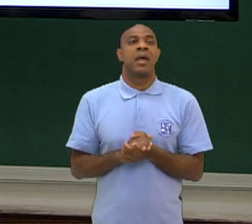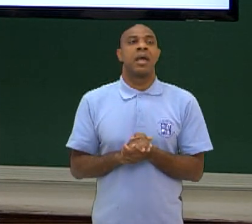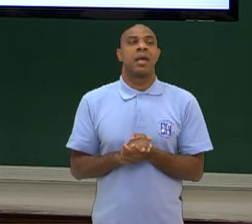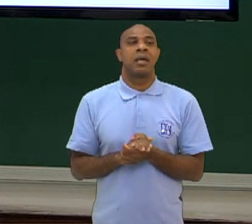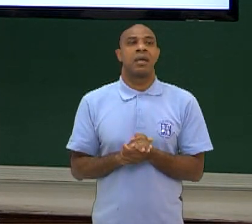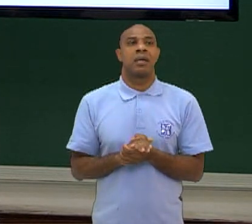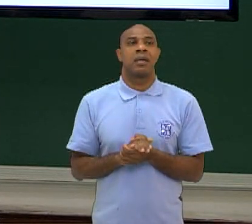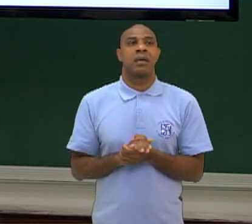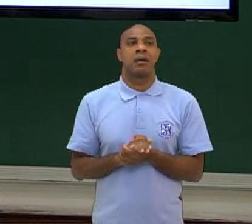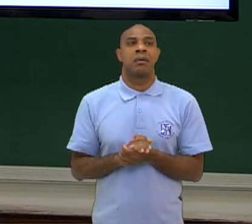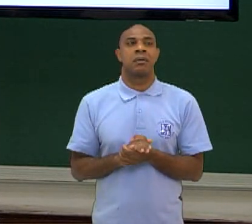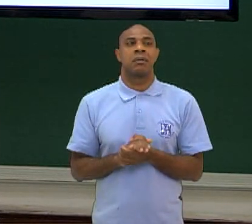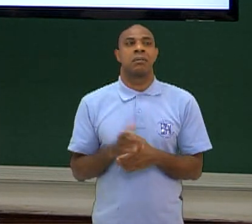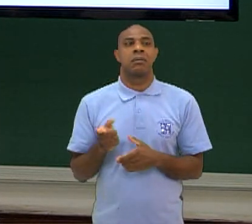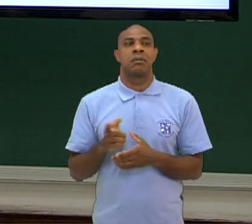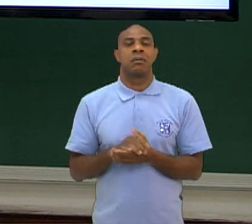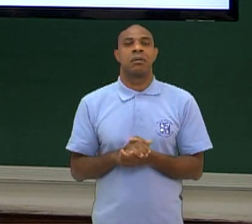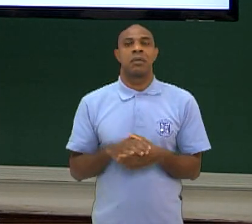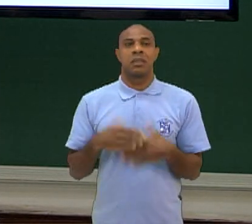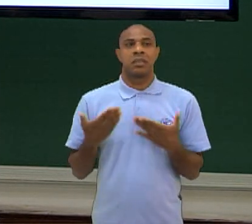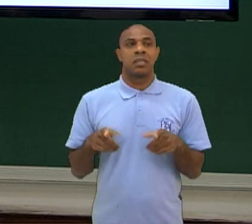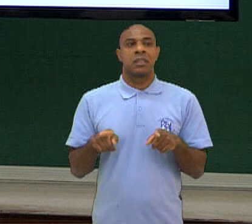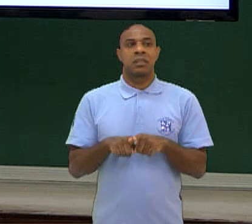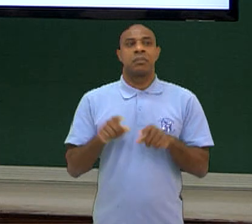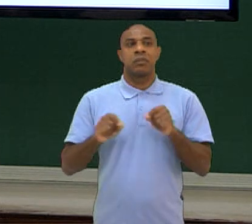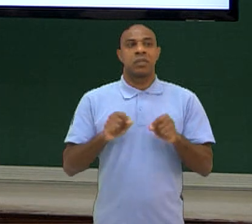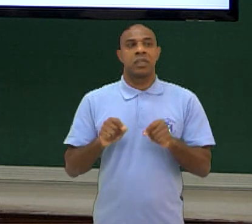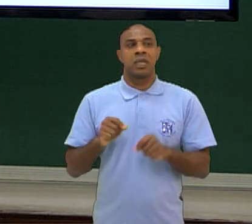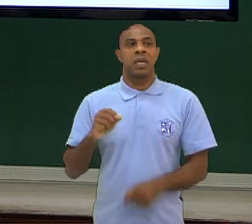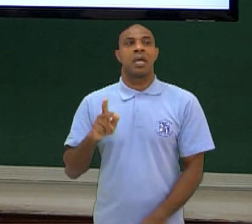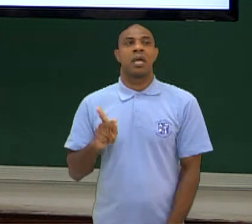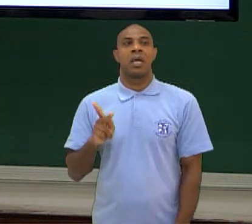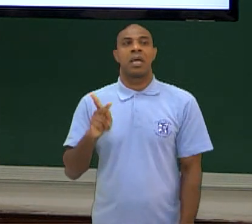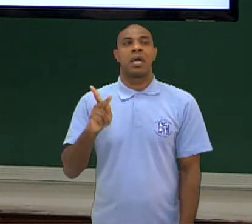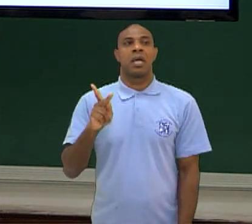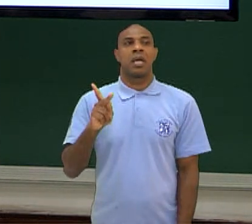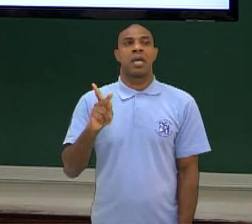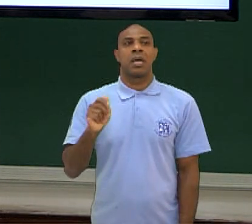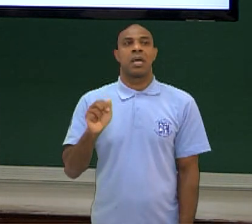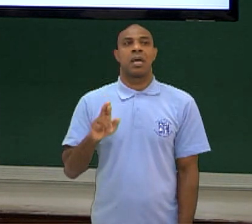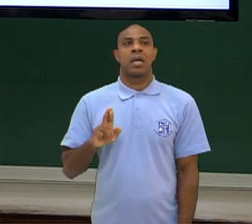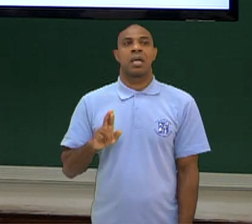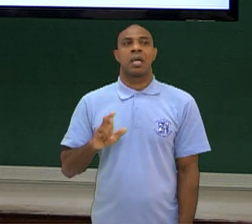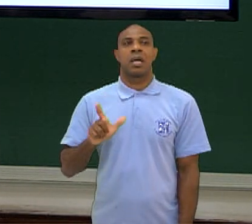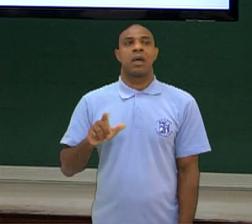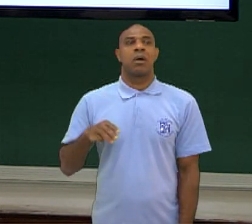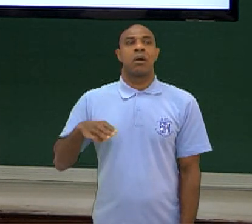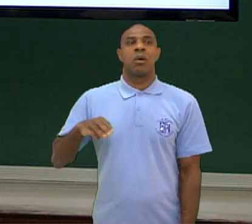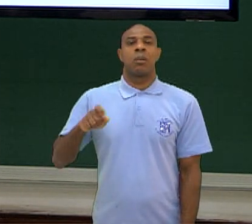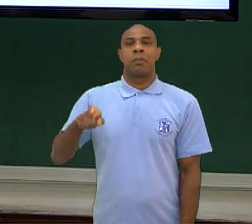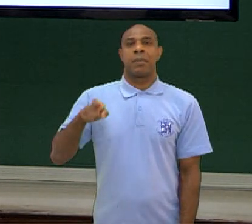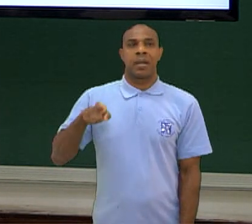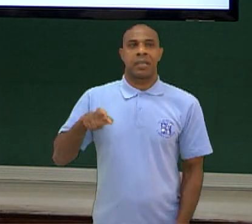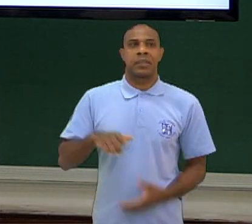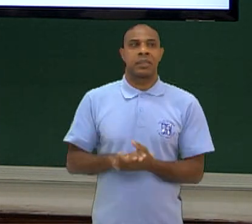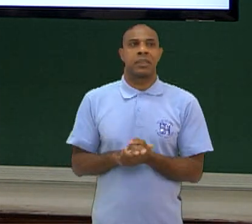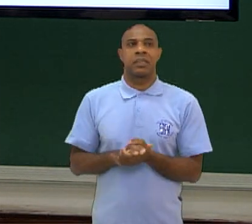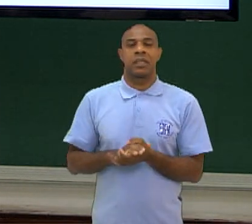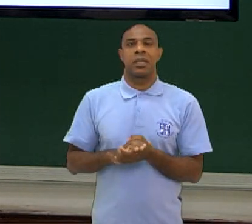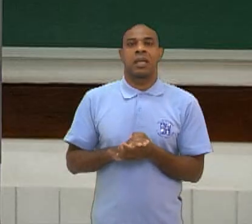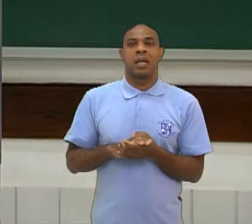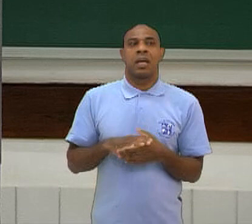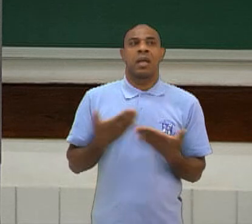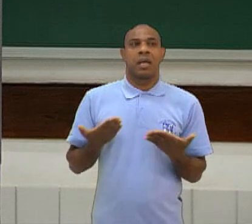perspectiva, lembrem lá, da chamada infraestrutura e superestrutura. A infraestrutura é a base. O que é a base?